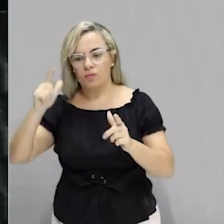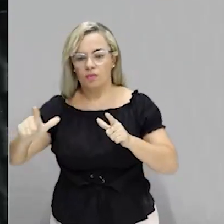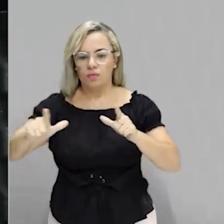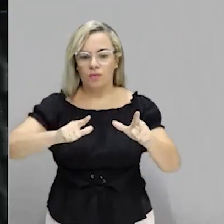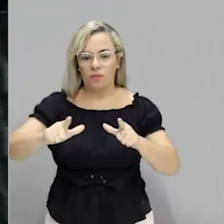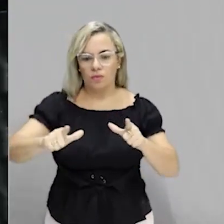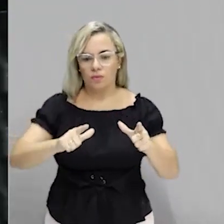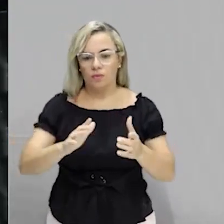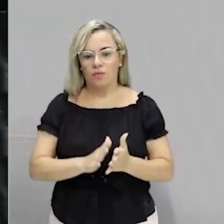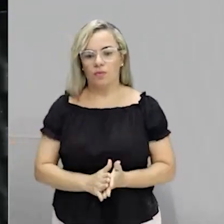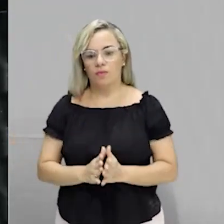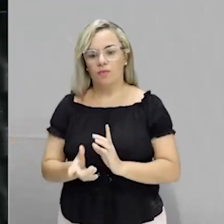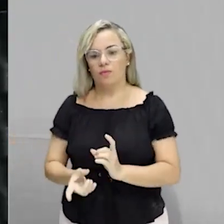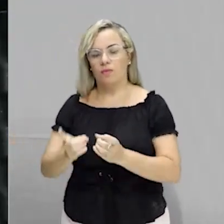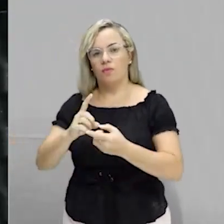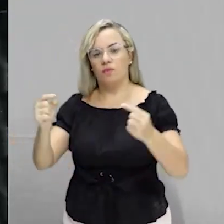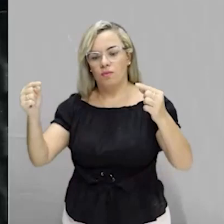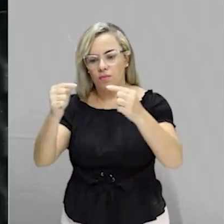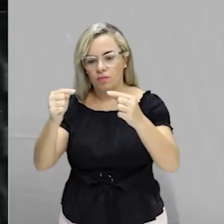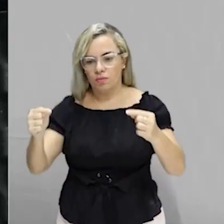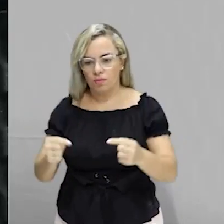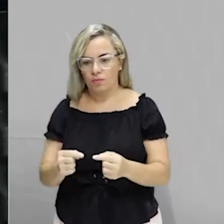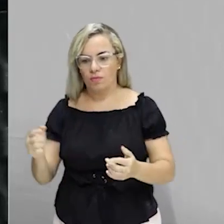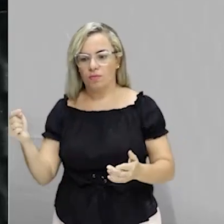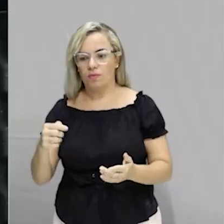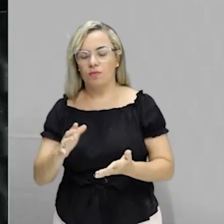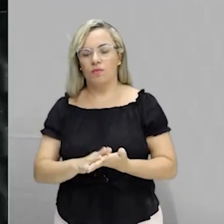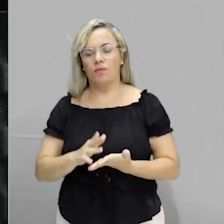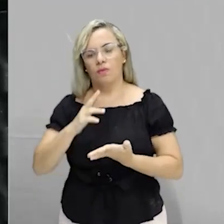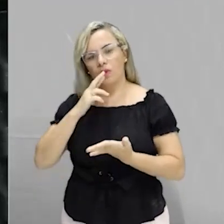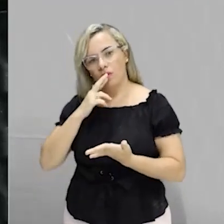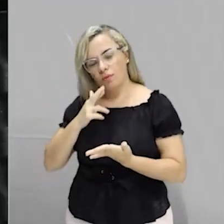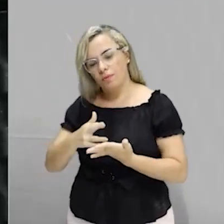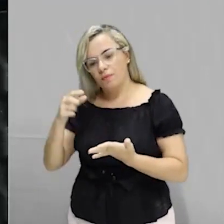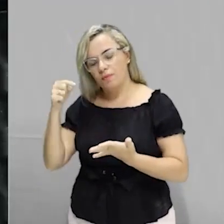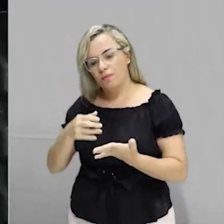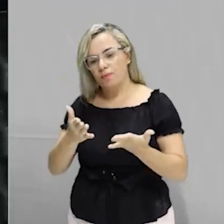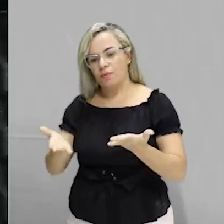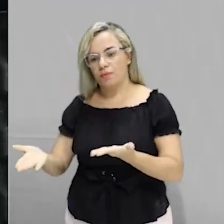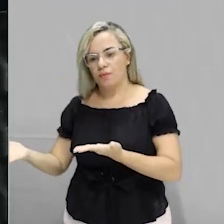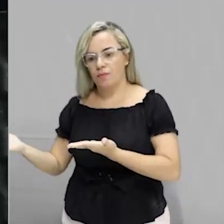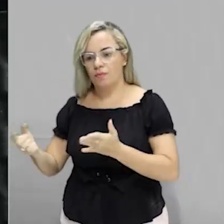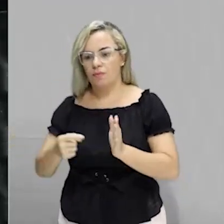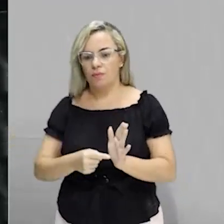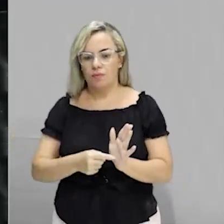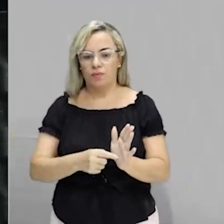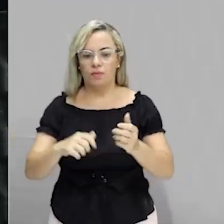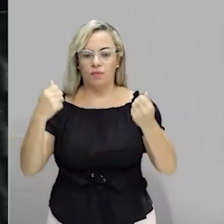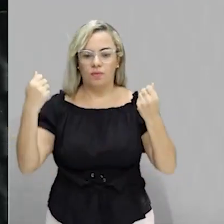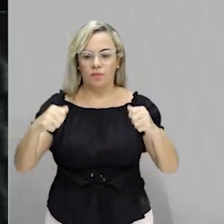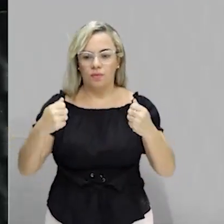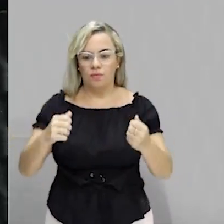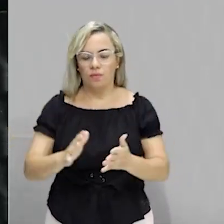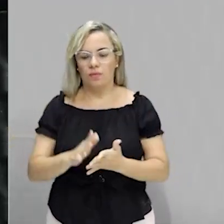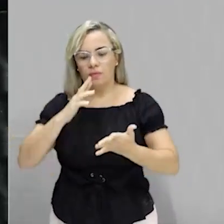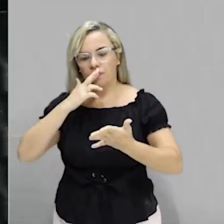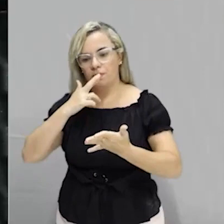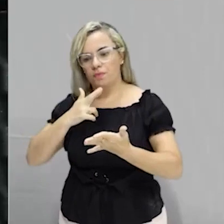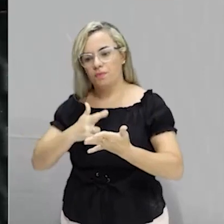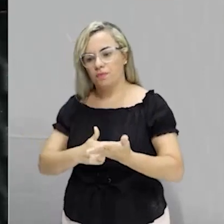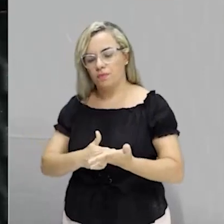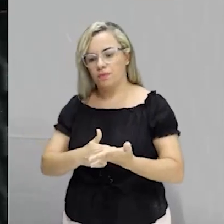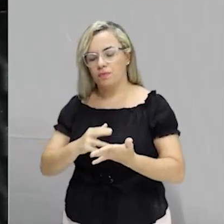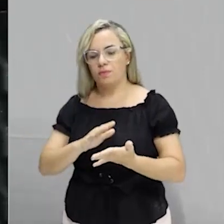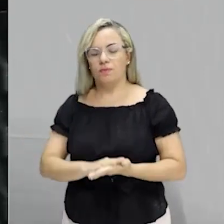que elas são o quê? Inversamente proporcionais. E nesse caso aqui, a gente vai precisar resolver,